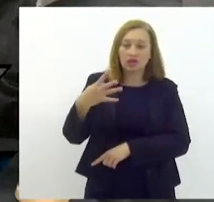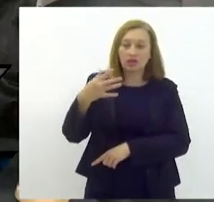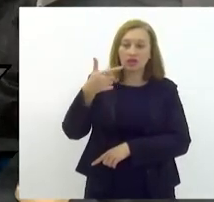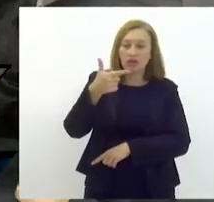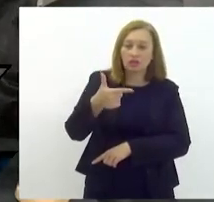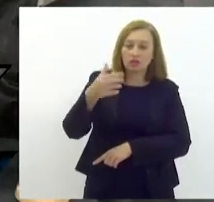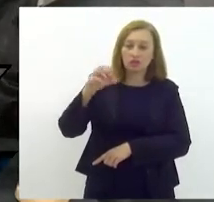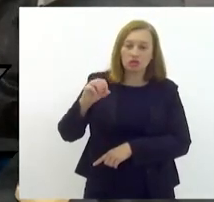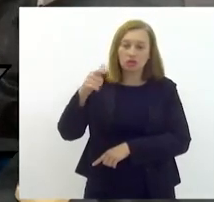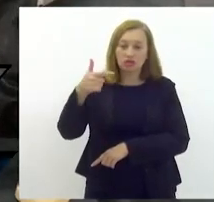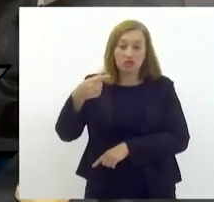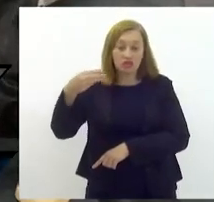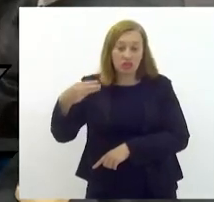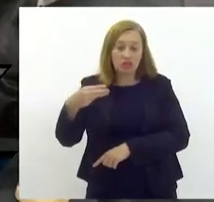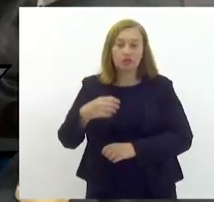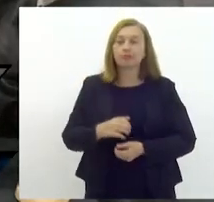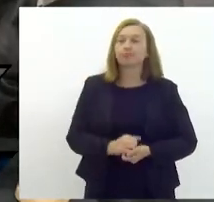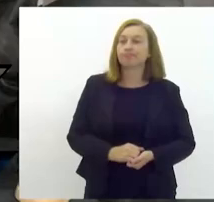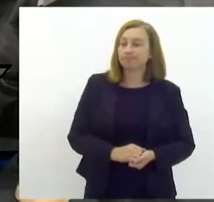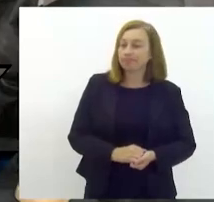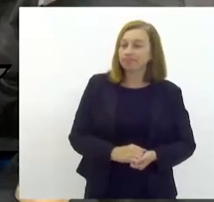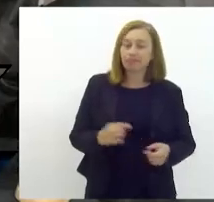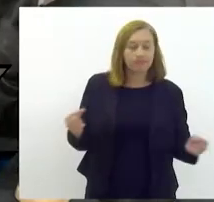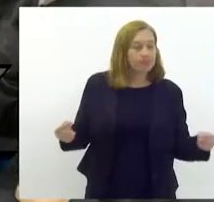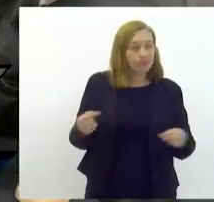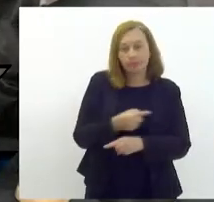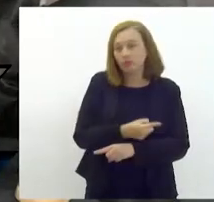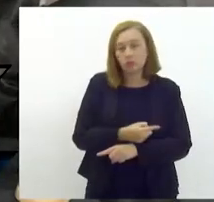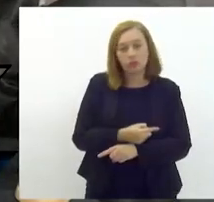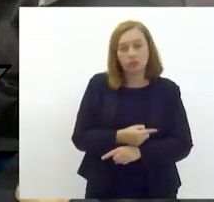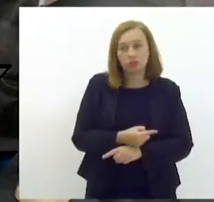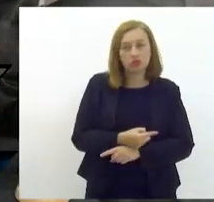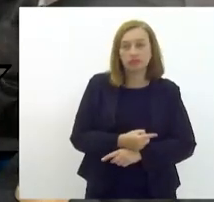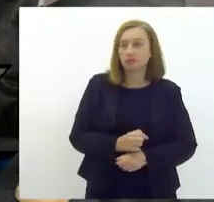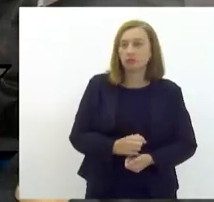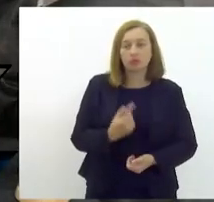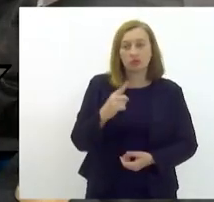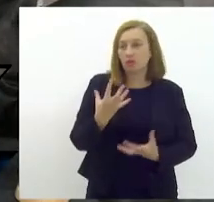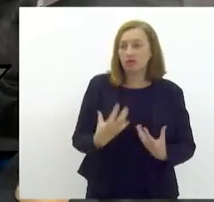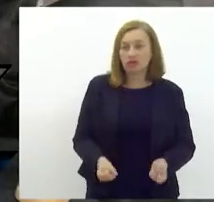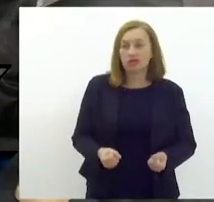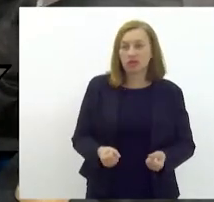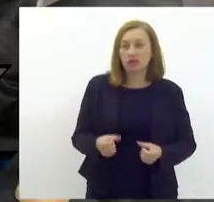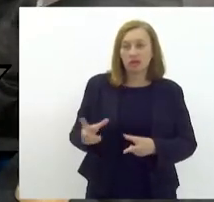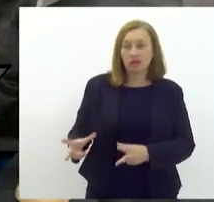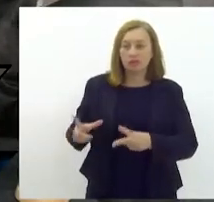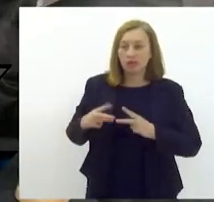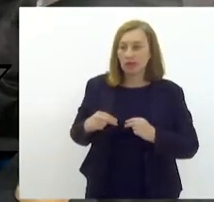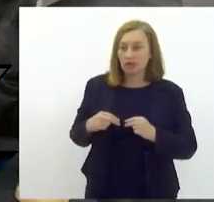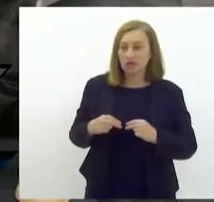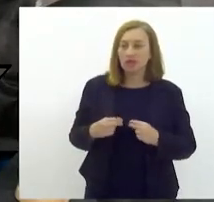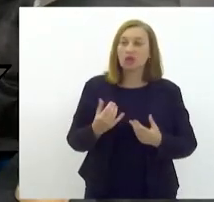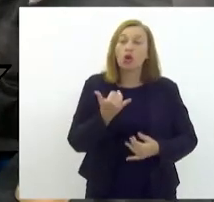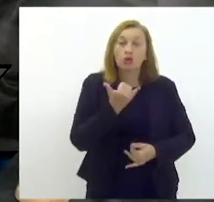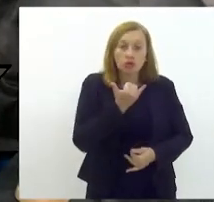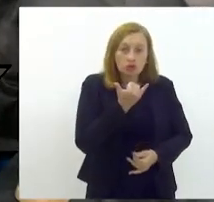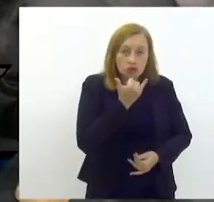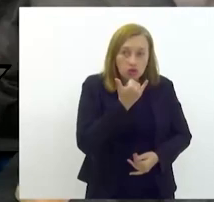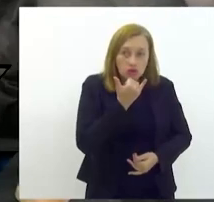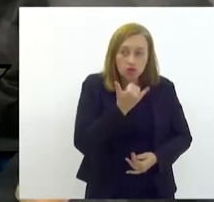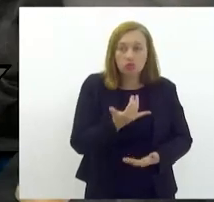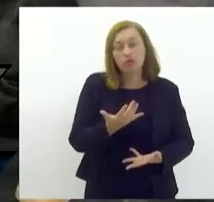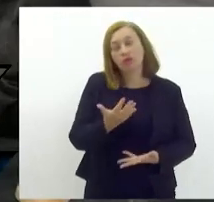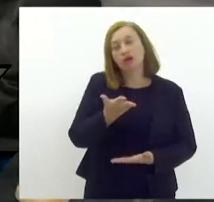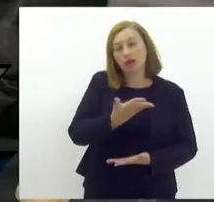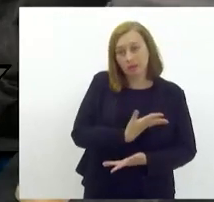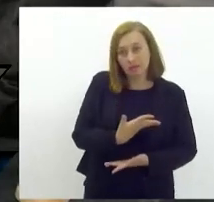a qual Eu discordo e não Considero que seja merecedora de tal honraria com todo respeito a propositura da